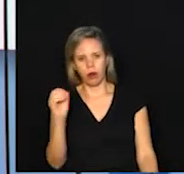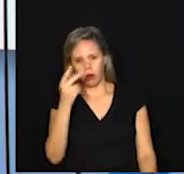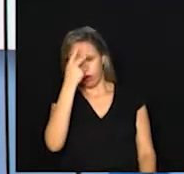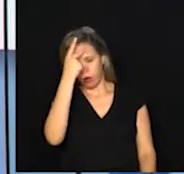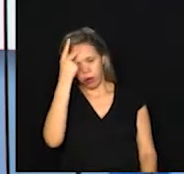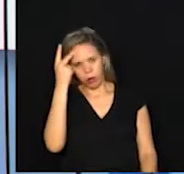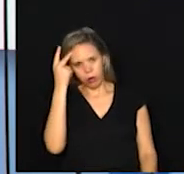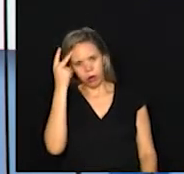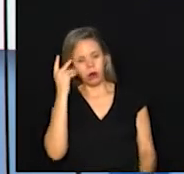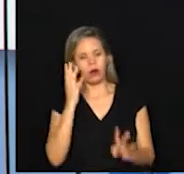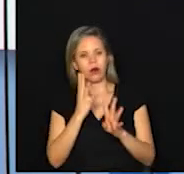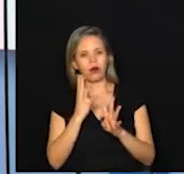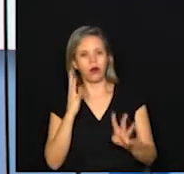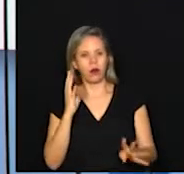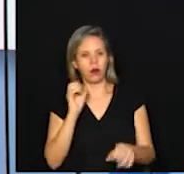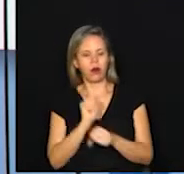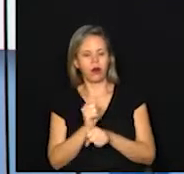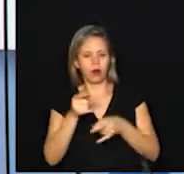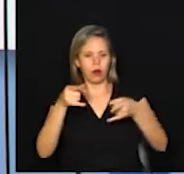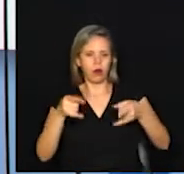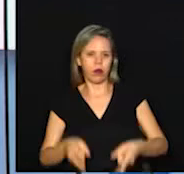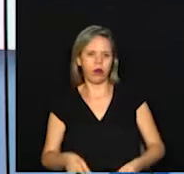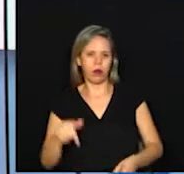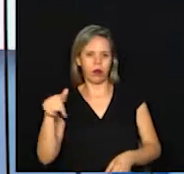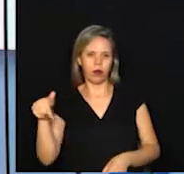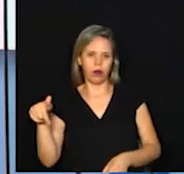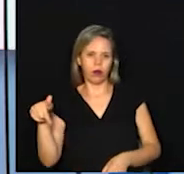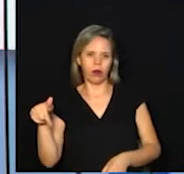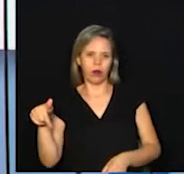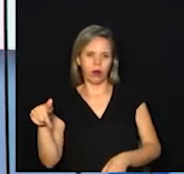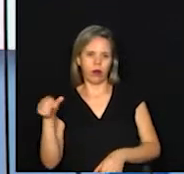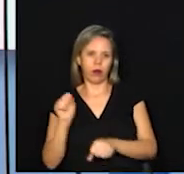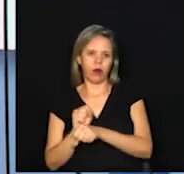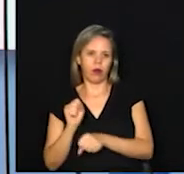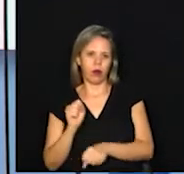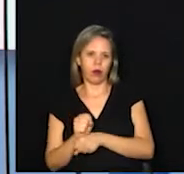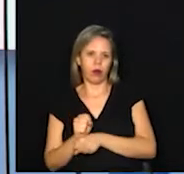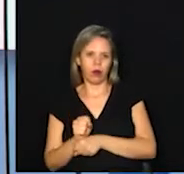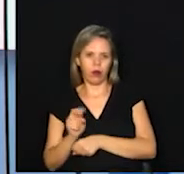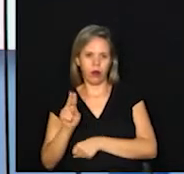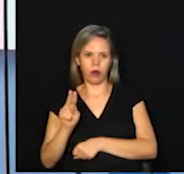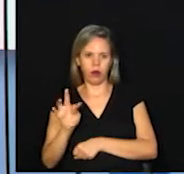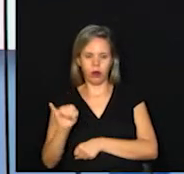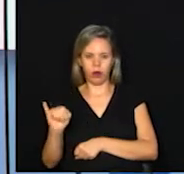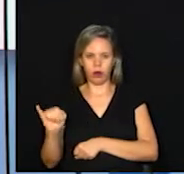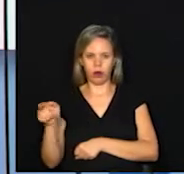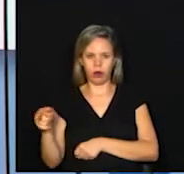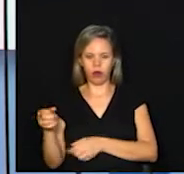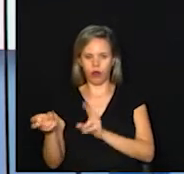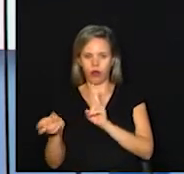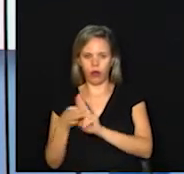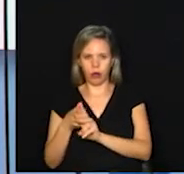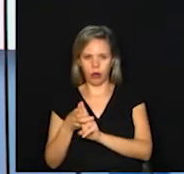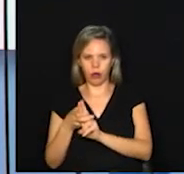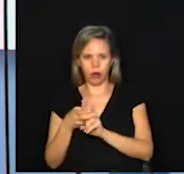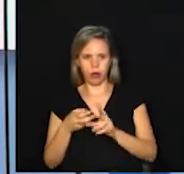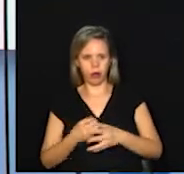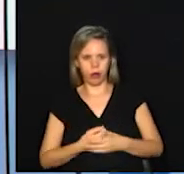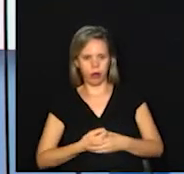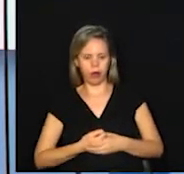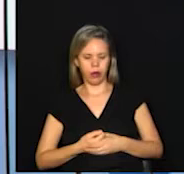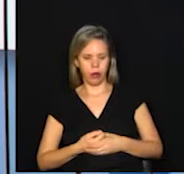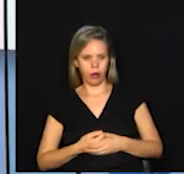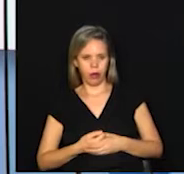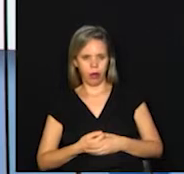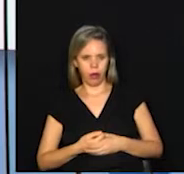pacientes aguardando por um leito. 7 deles aguardavam por um leito de UTI no SUS municipal.